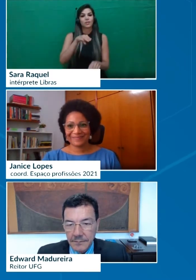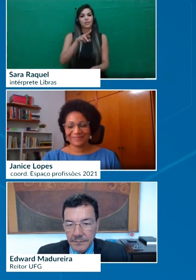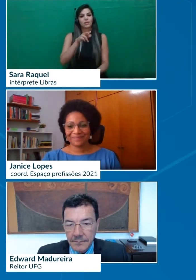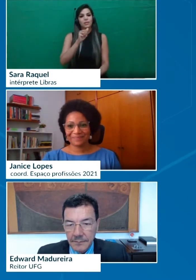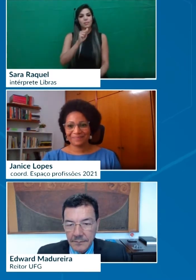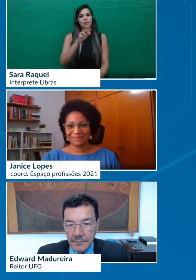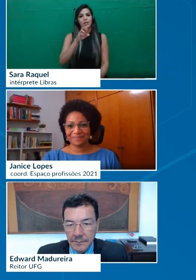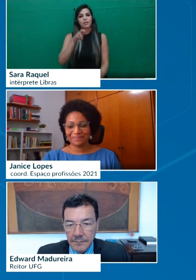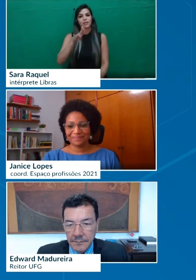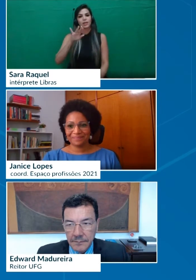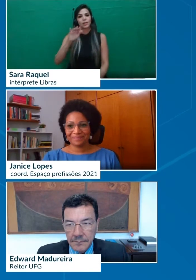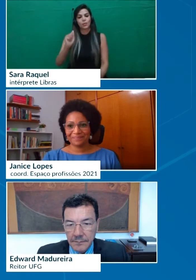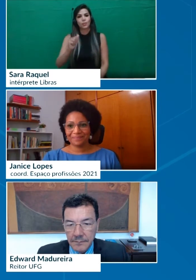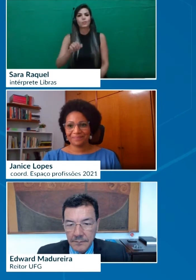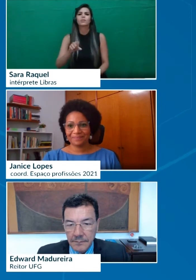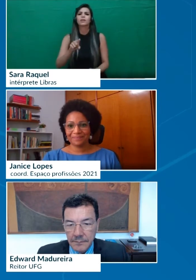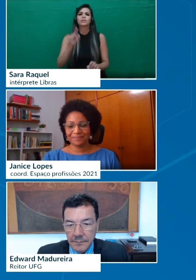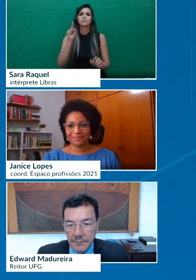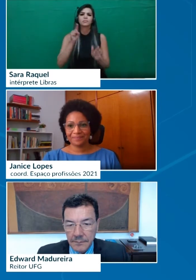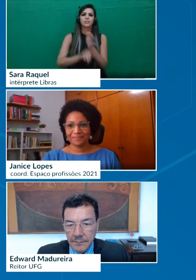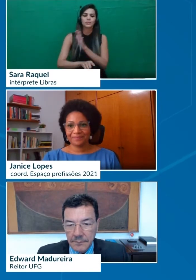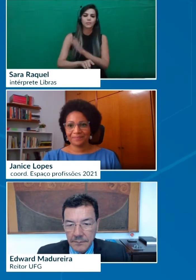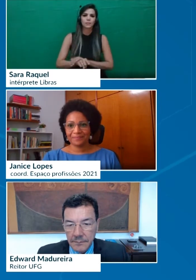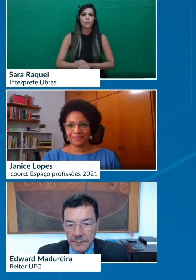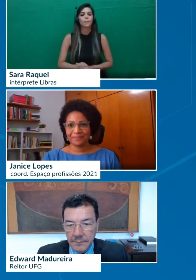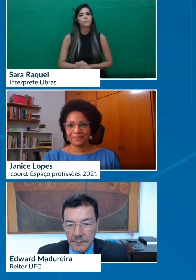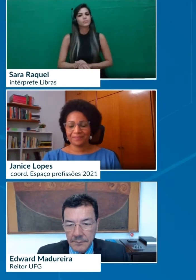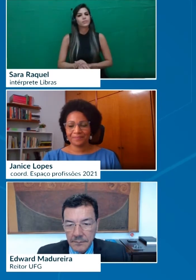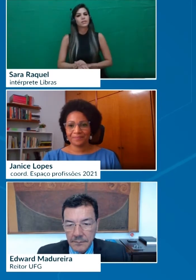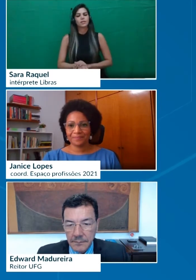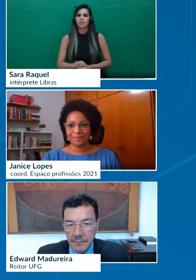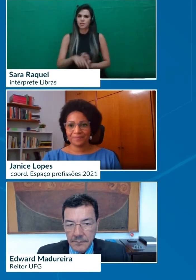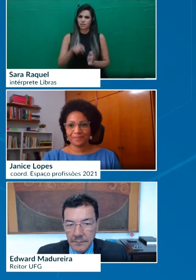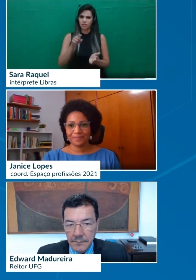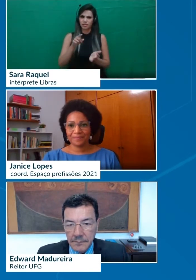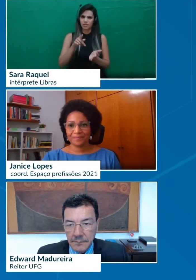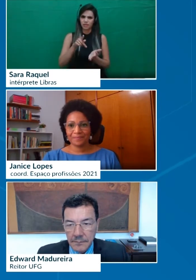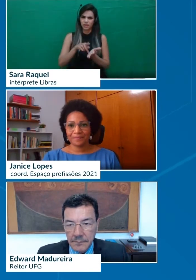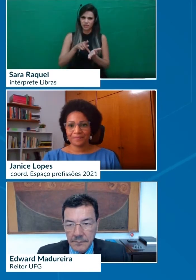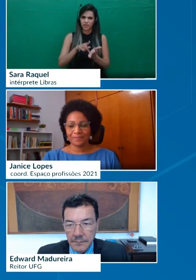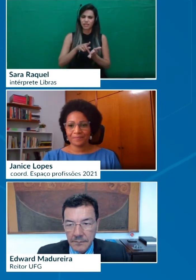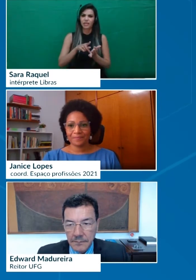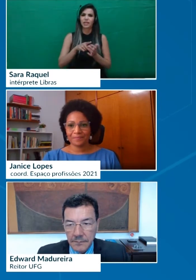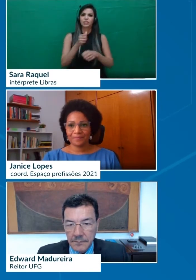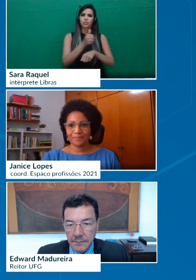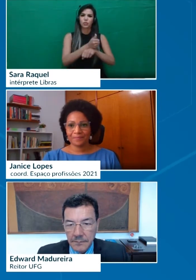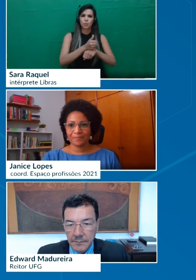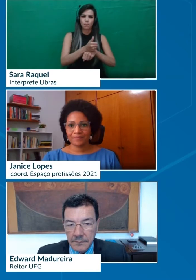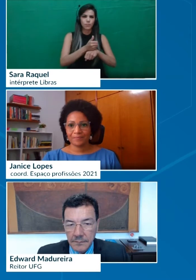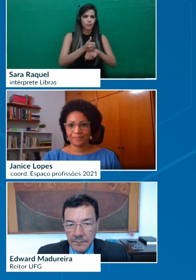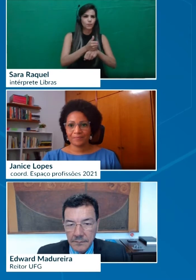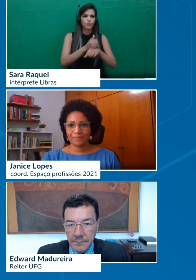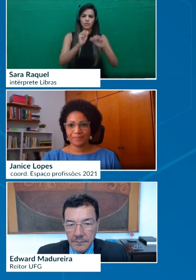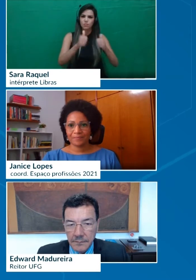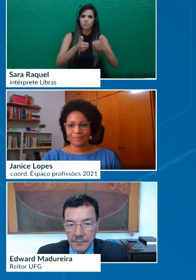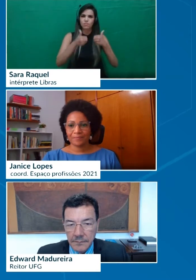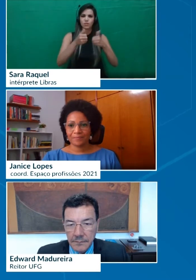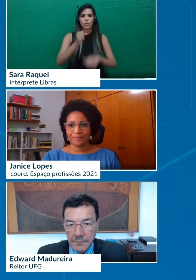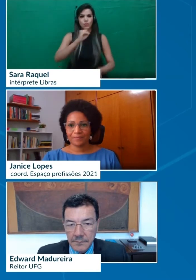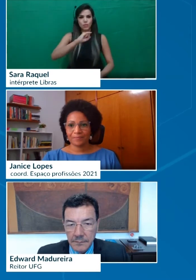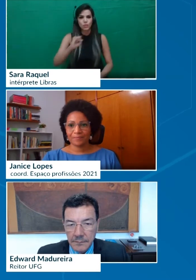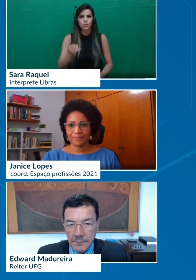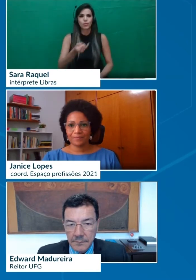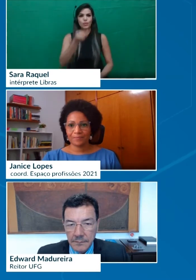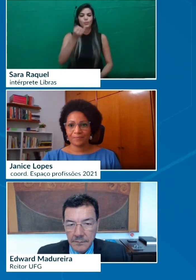Santos Sales, ela está perguntando aqui, é verdade que as melhores profissões e oportunidades para o futuro estão